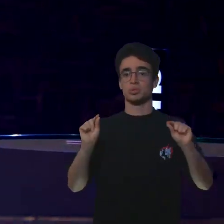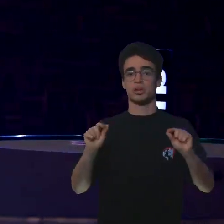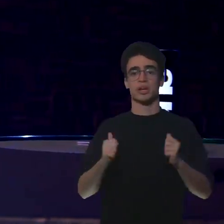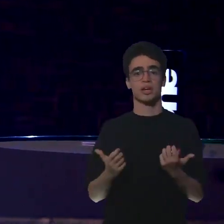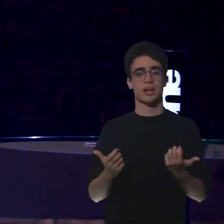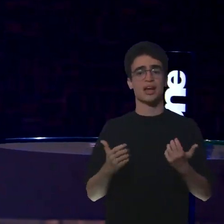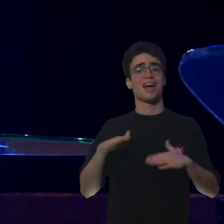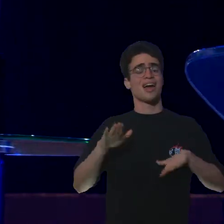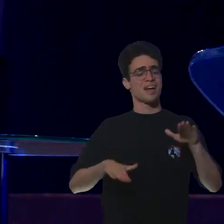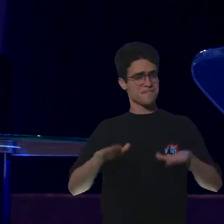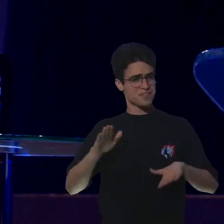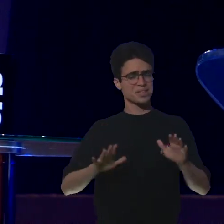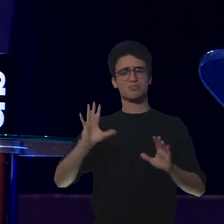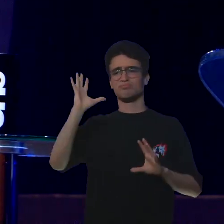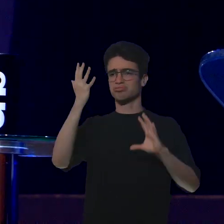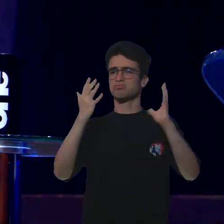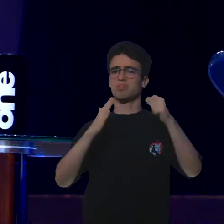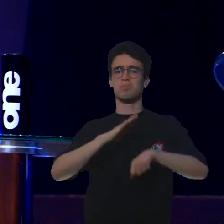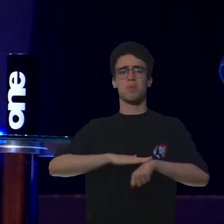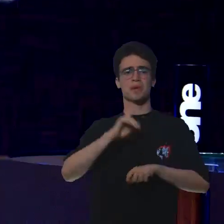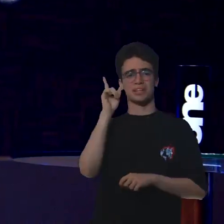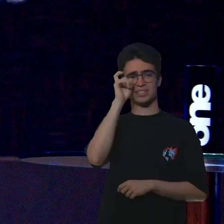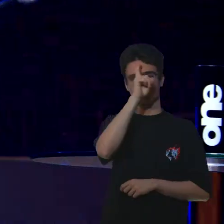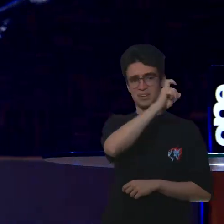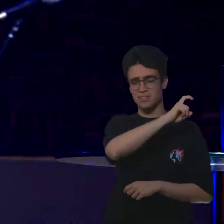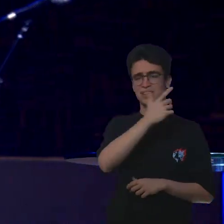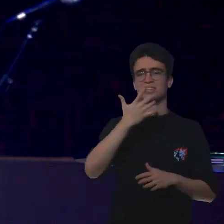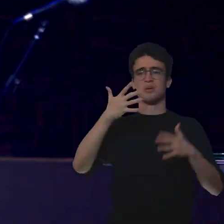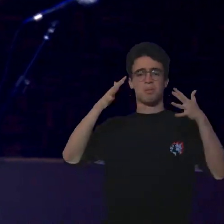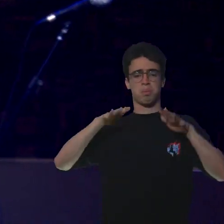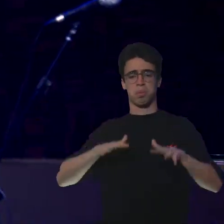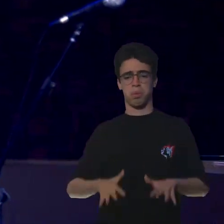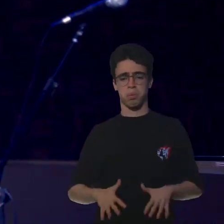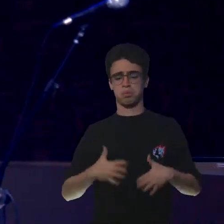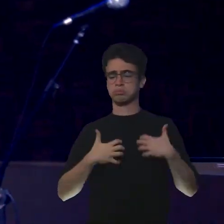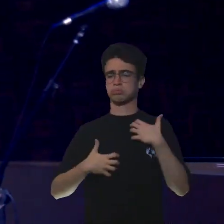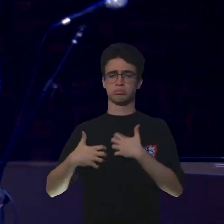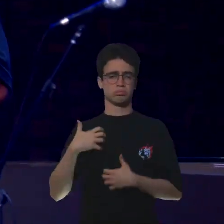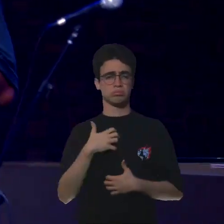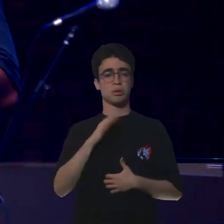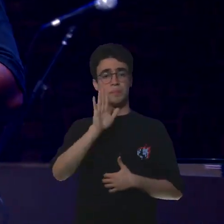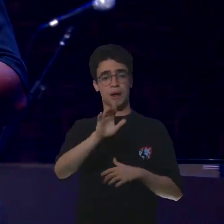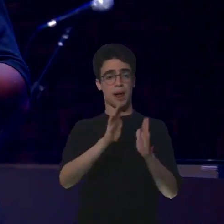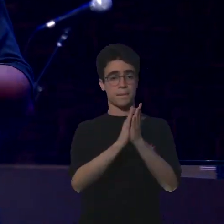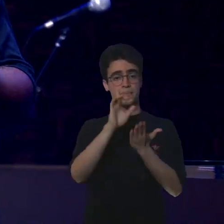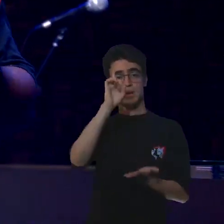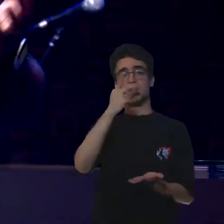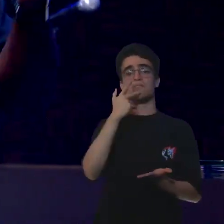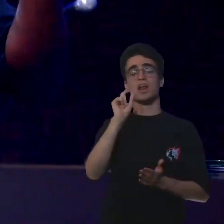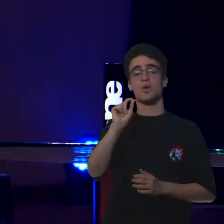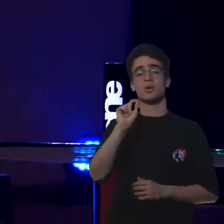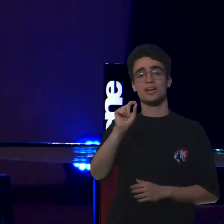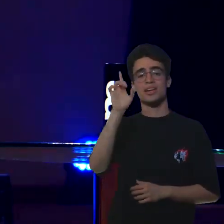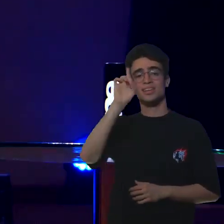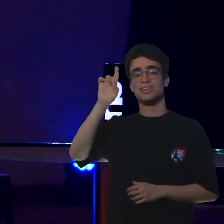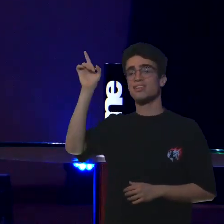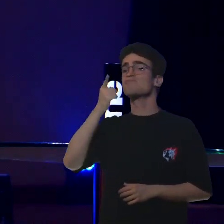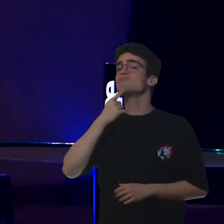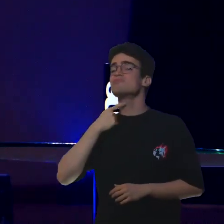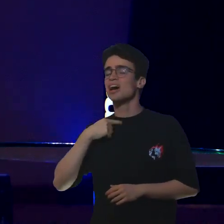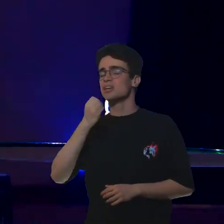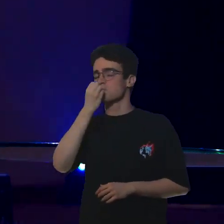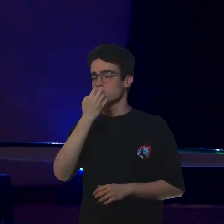mesmo que passemos por tempos difíceis, por momentos de tribulação, a palavra vai falar, a minha vontade ela é